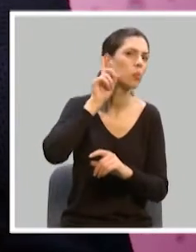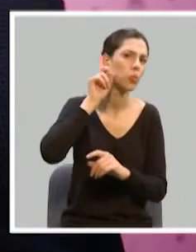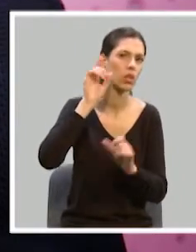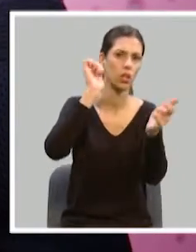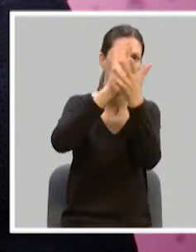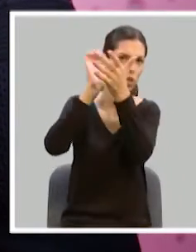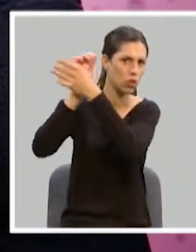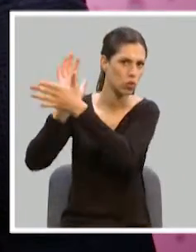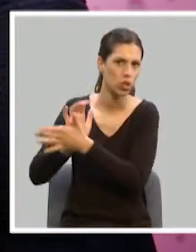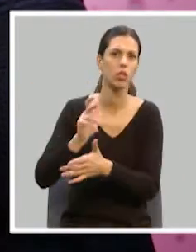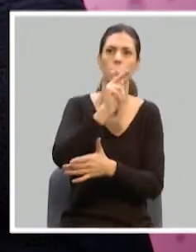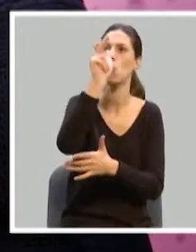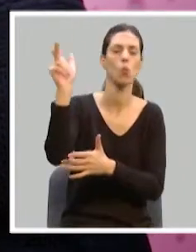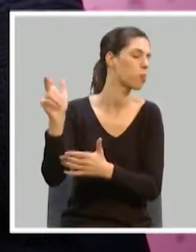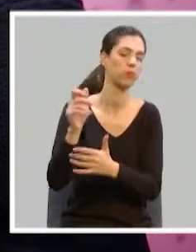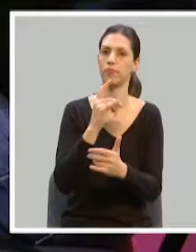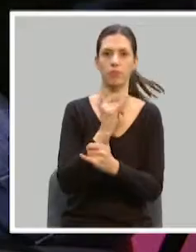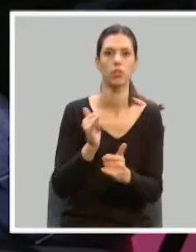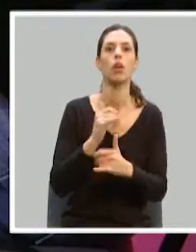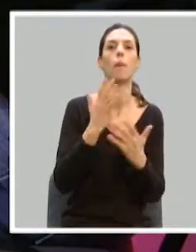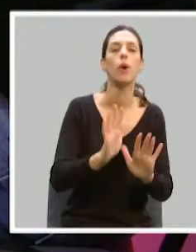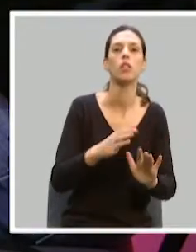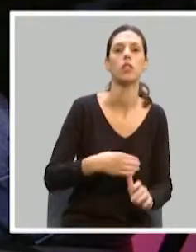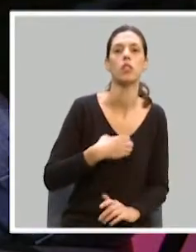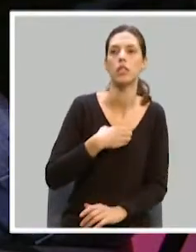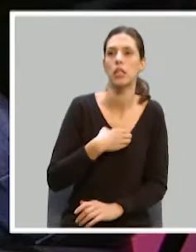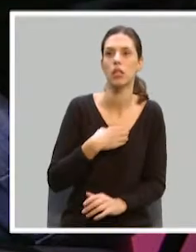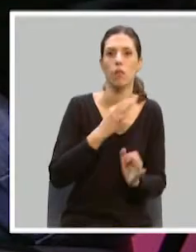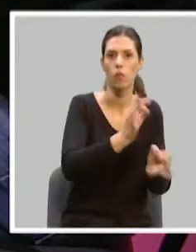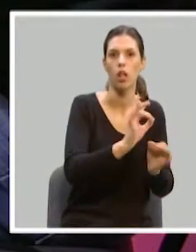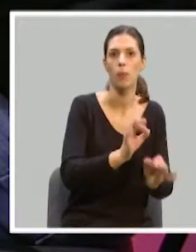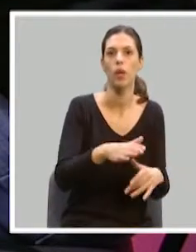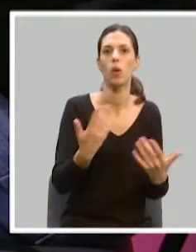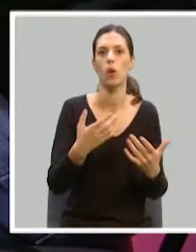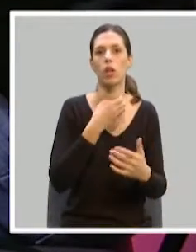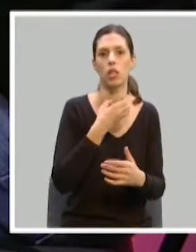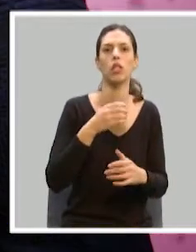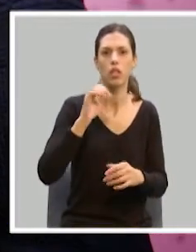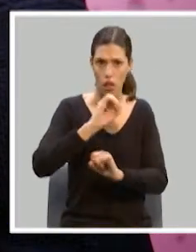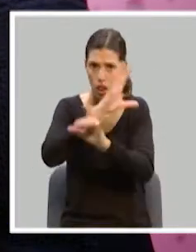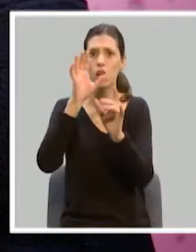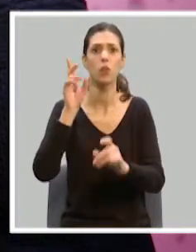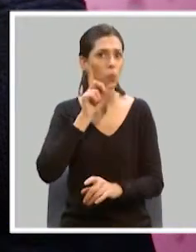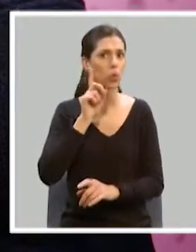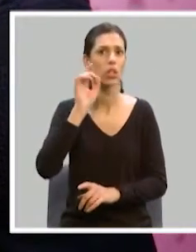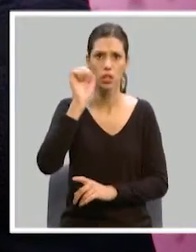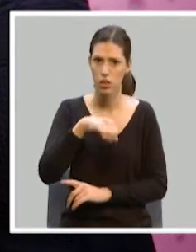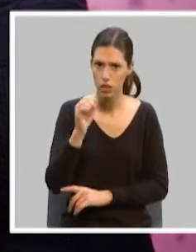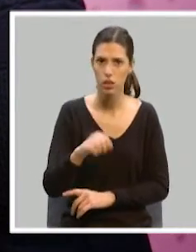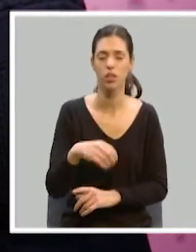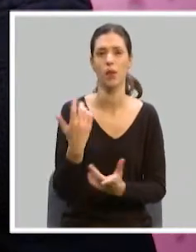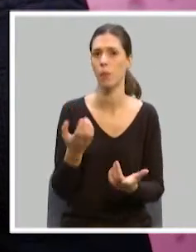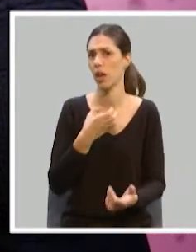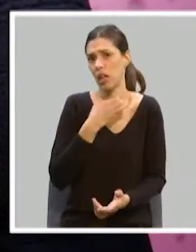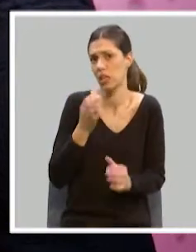notícia é importante como é que eles estavam usando ou é a crise que não Claro que justifica o